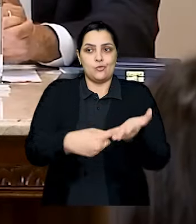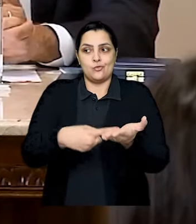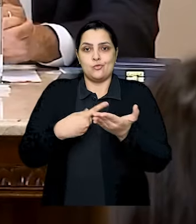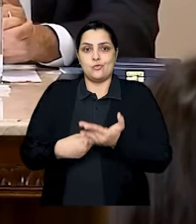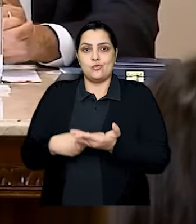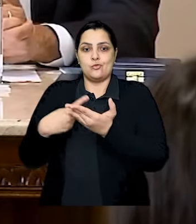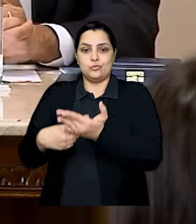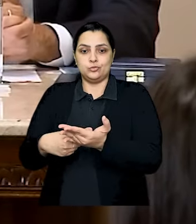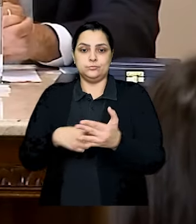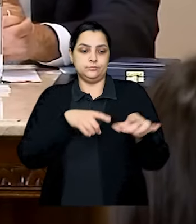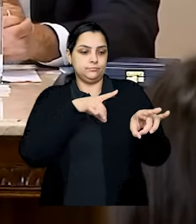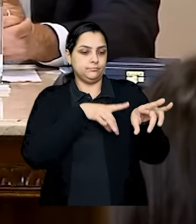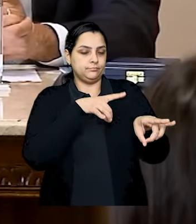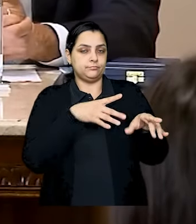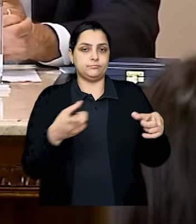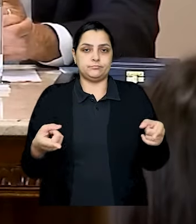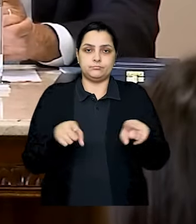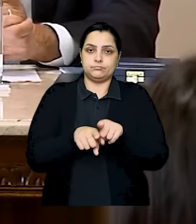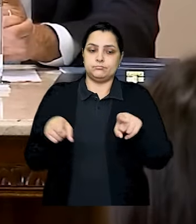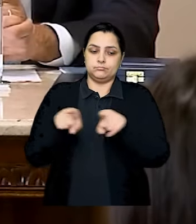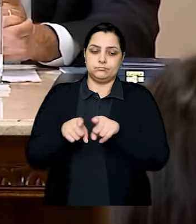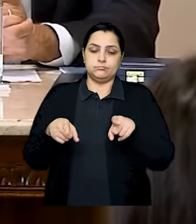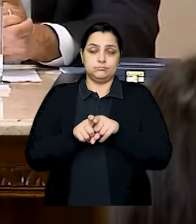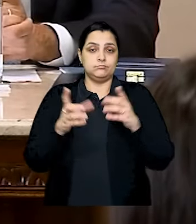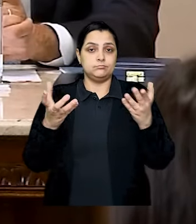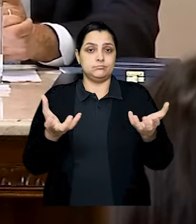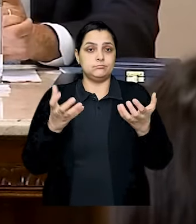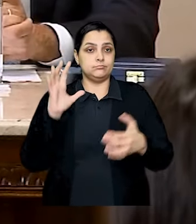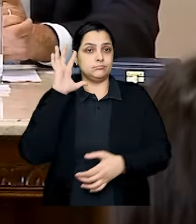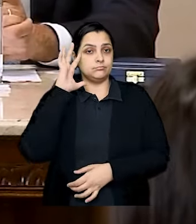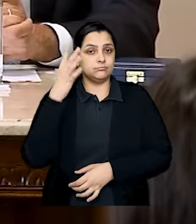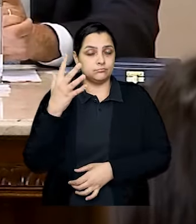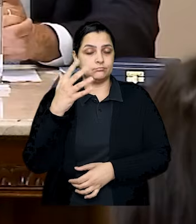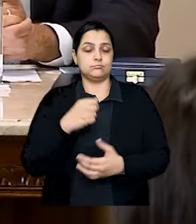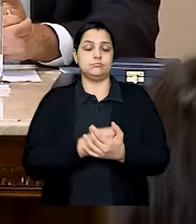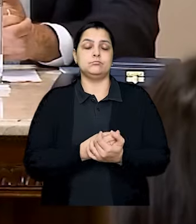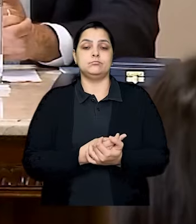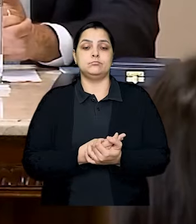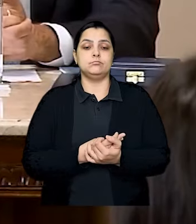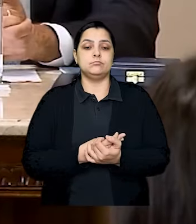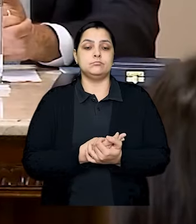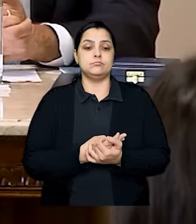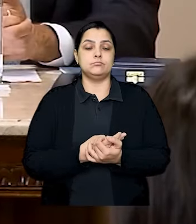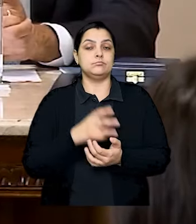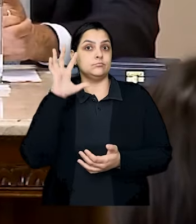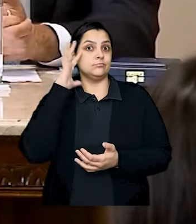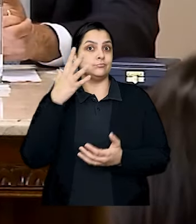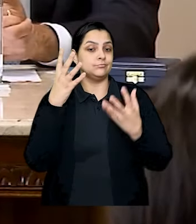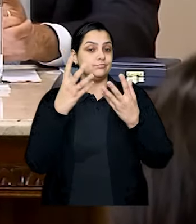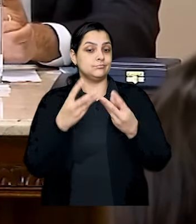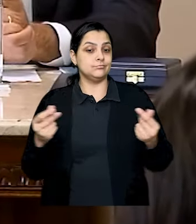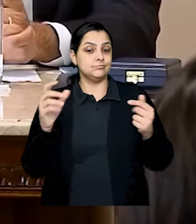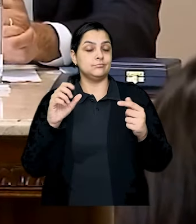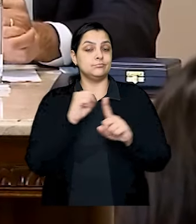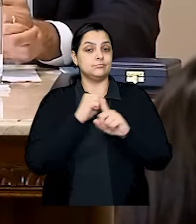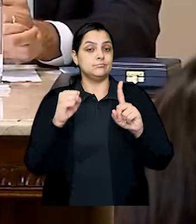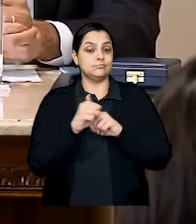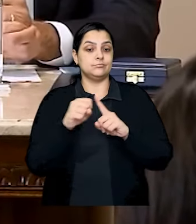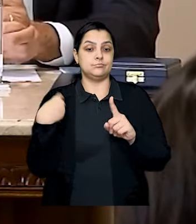acordos de cooperação técnica com o fim de proceder a uma pacificação